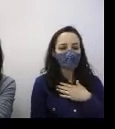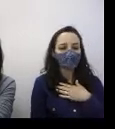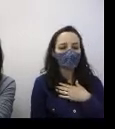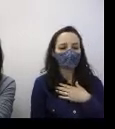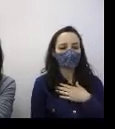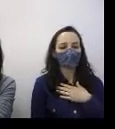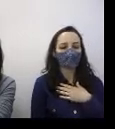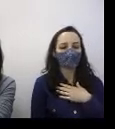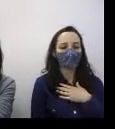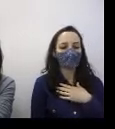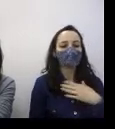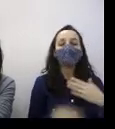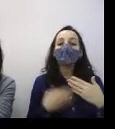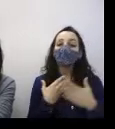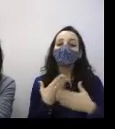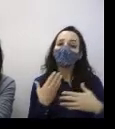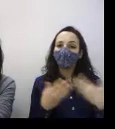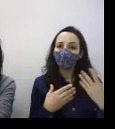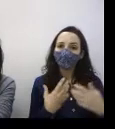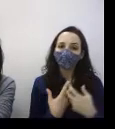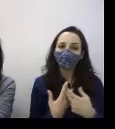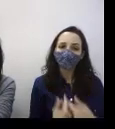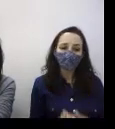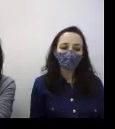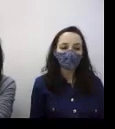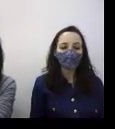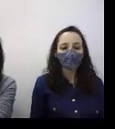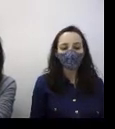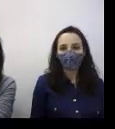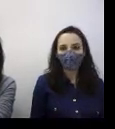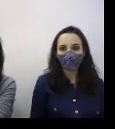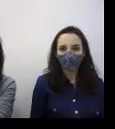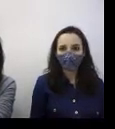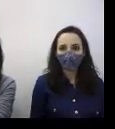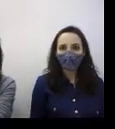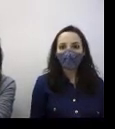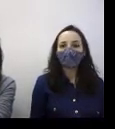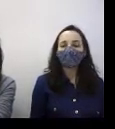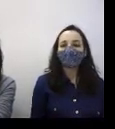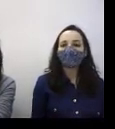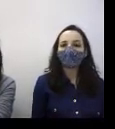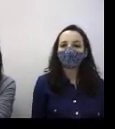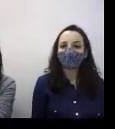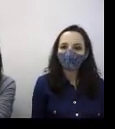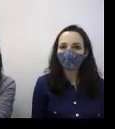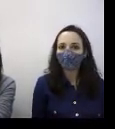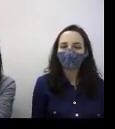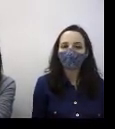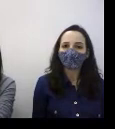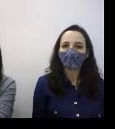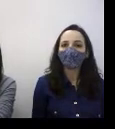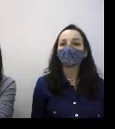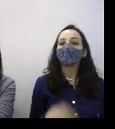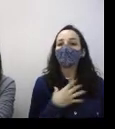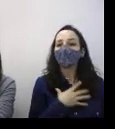tradução biológica no nosso cérebro que podem ser traduzidos em sintomas corporais. Por isso é importante a gente